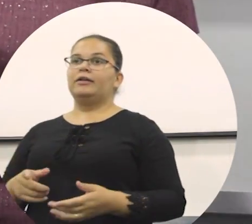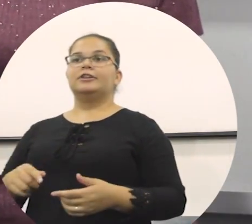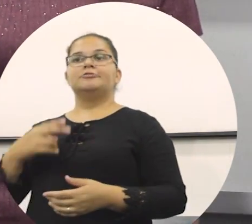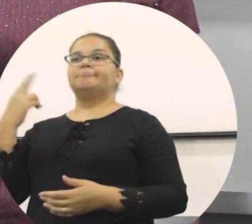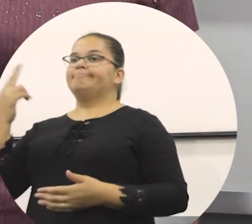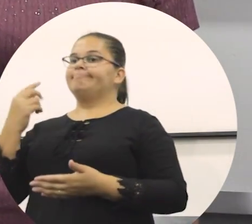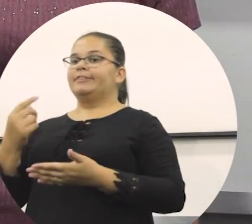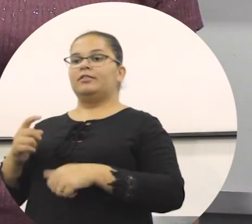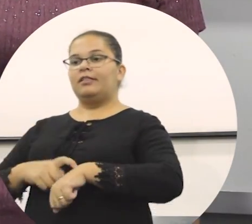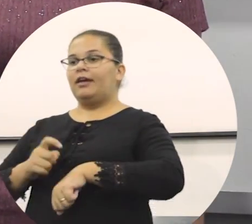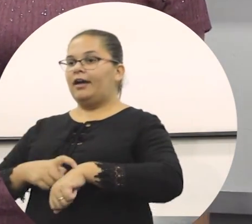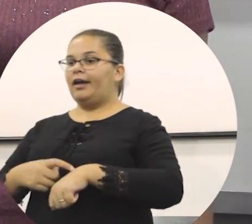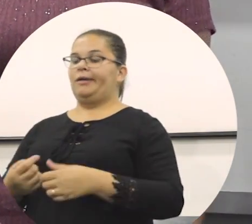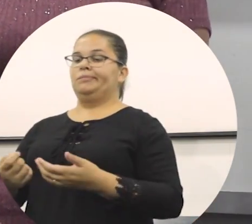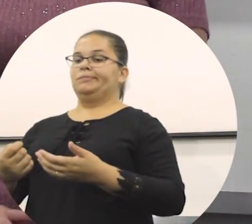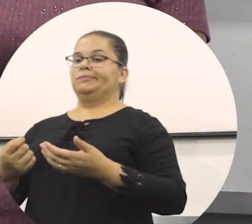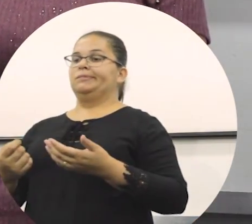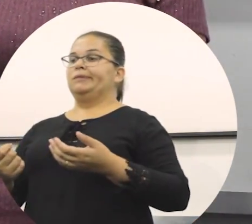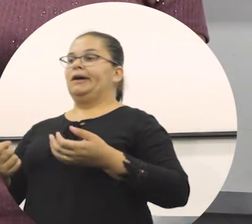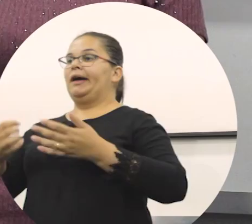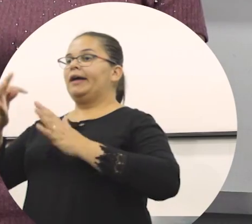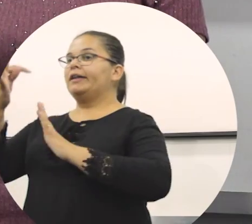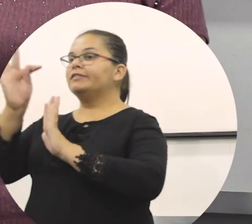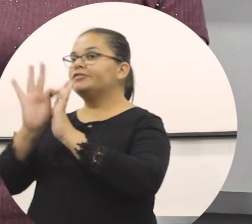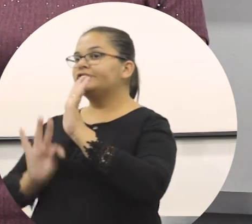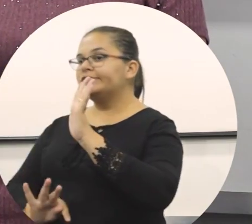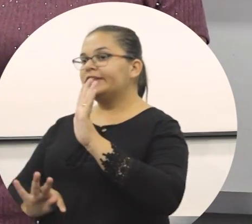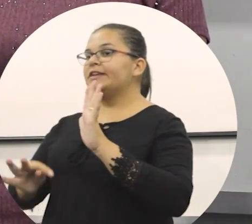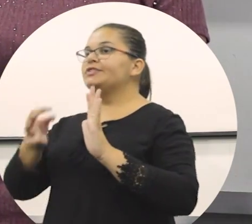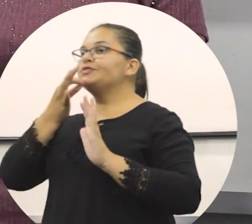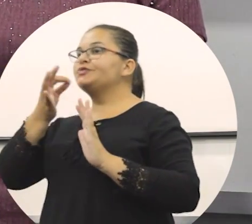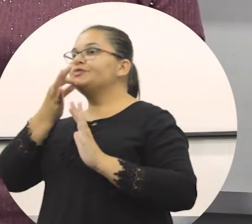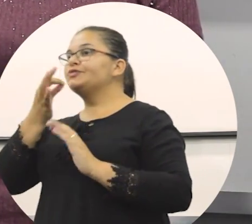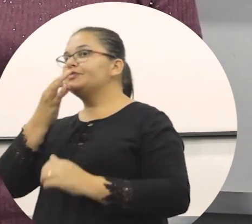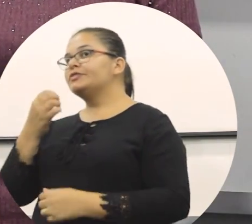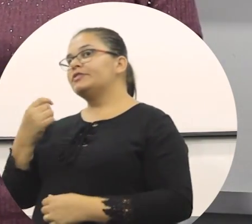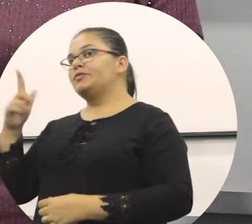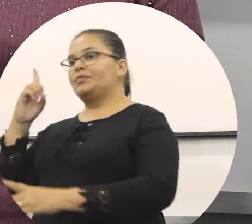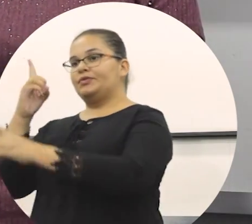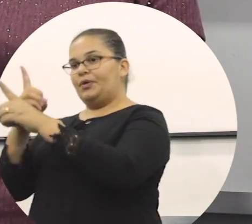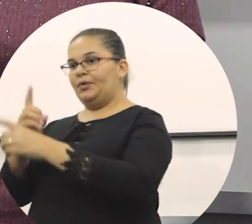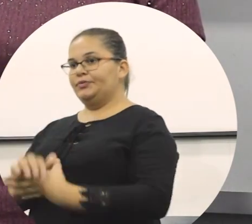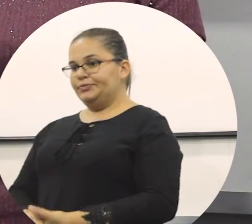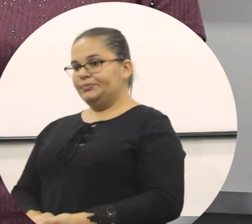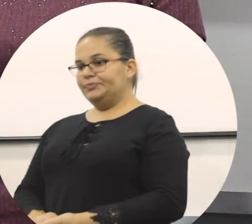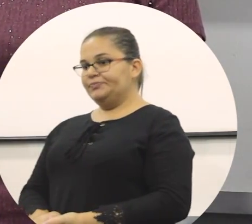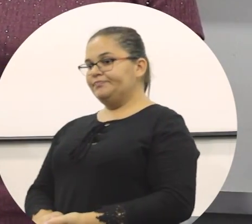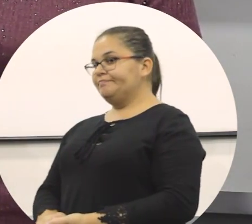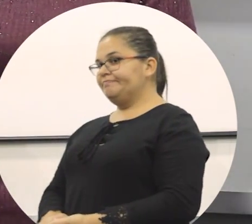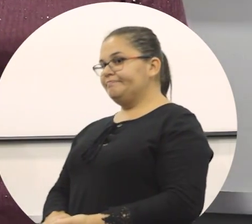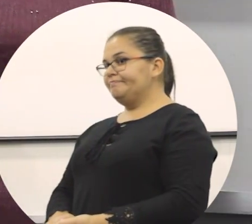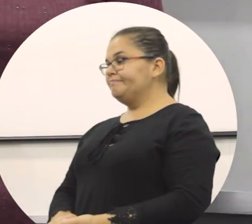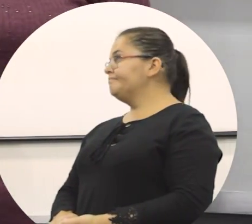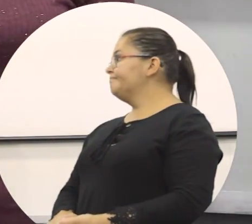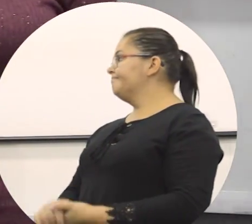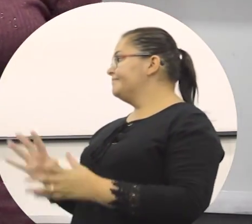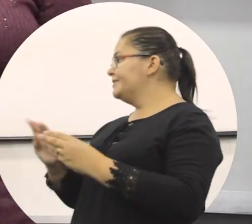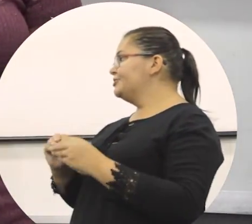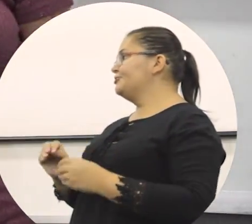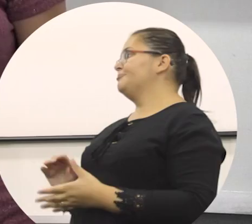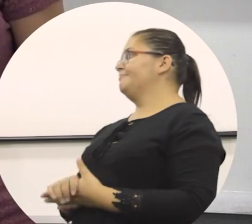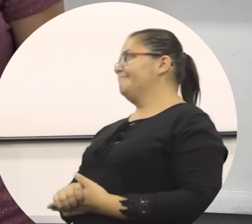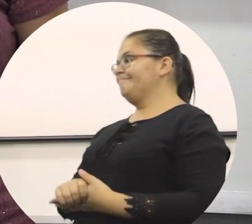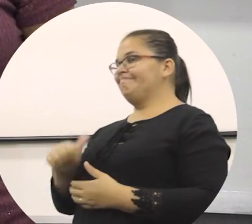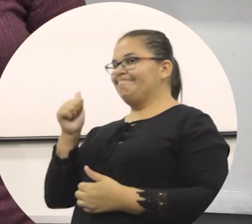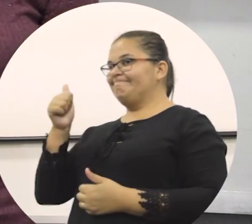hábil para discutir sobre textos, para uma sugestão de texto para o próximo encontro. Mas a